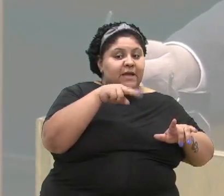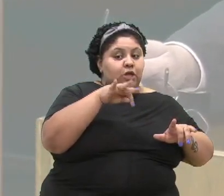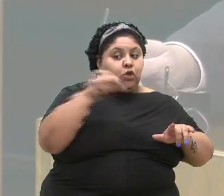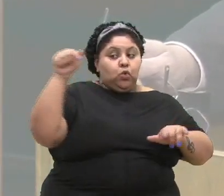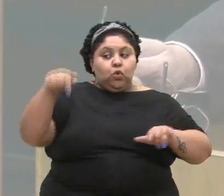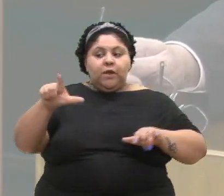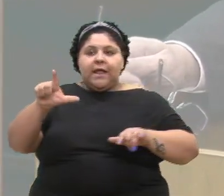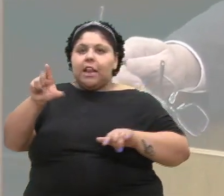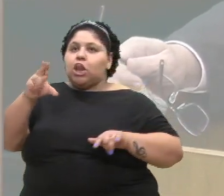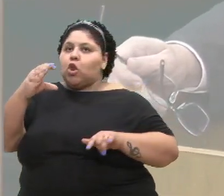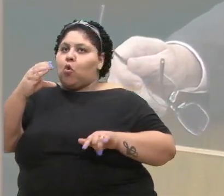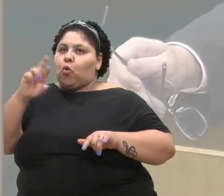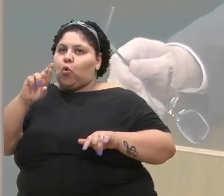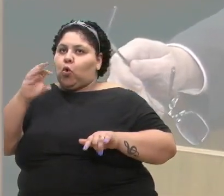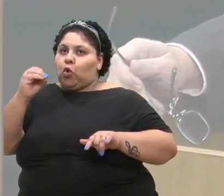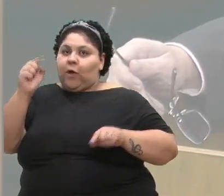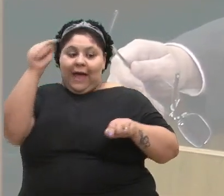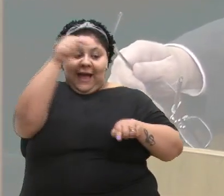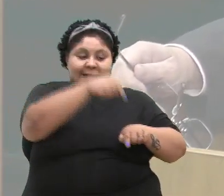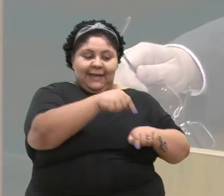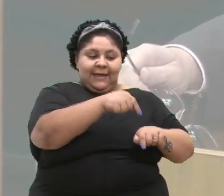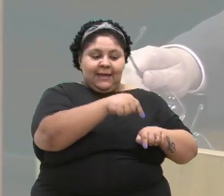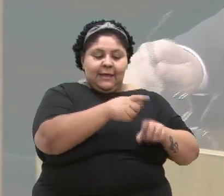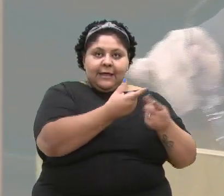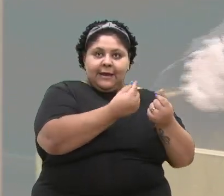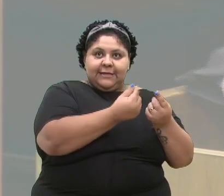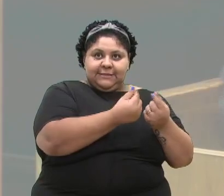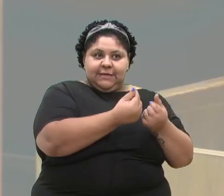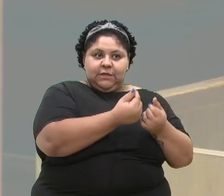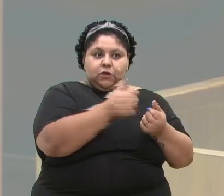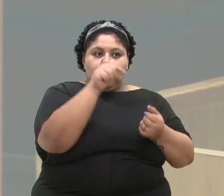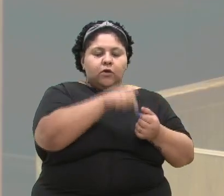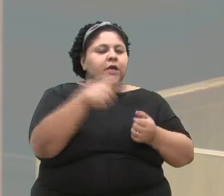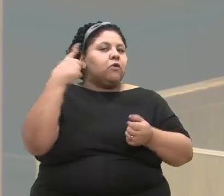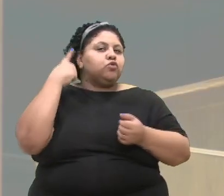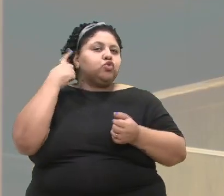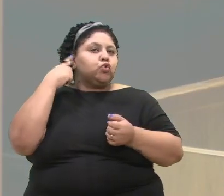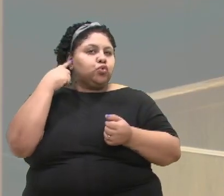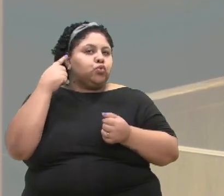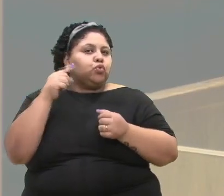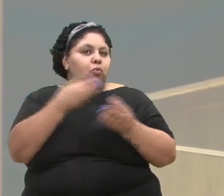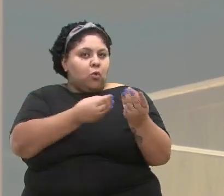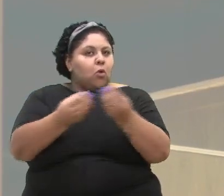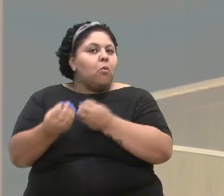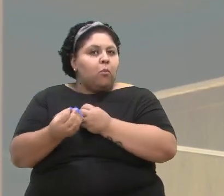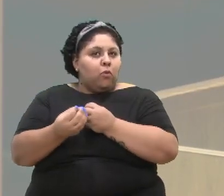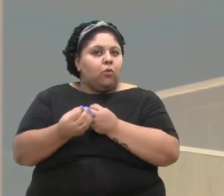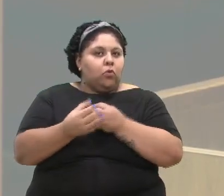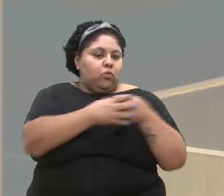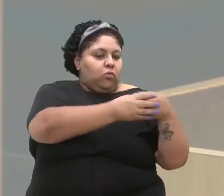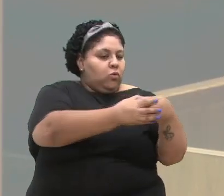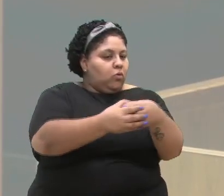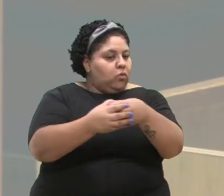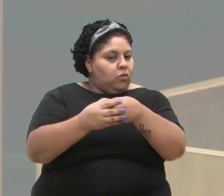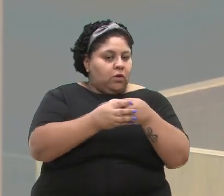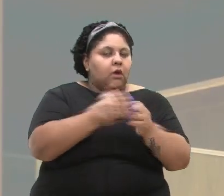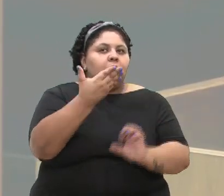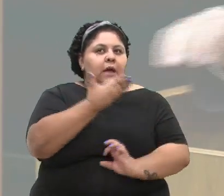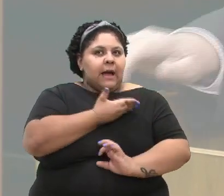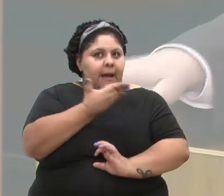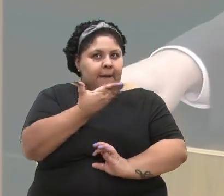Faturamento é receita, aqui em cima. E o que eu escuto muito dos colegas, dos amigos